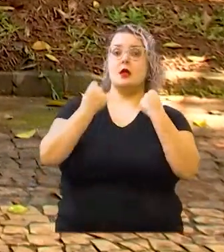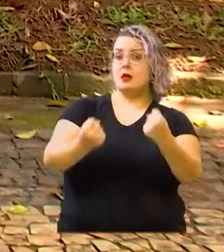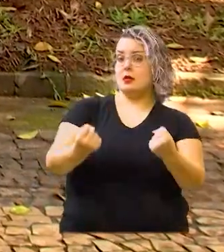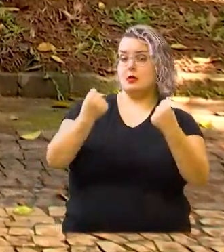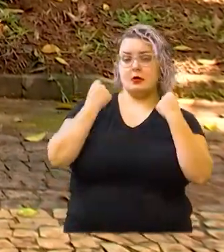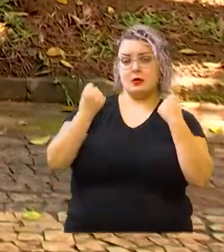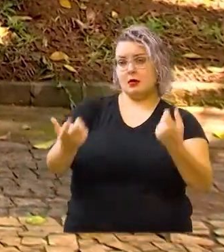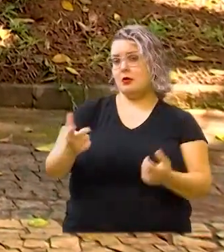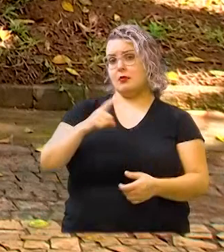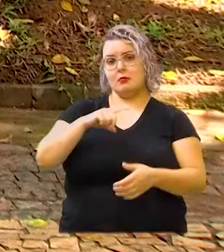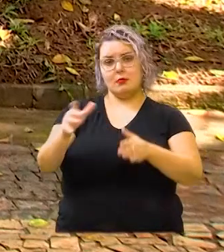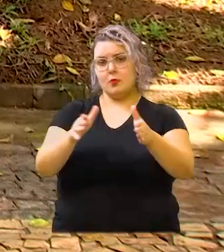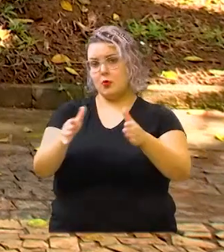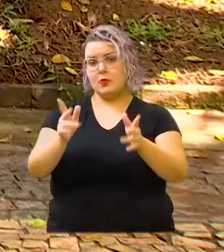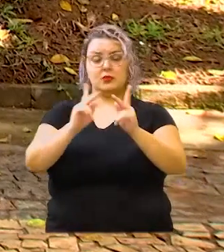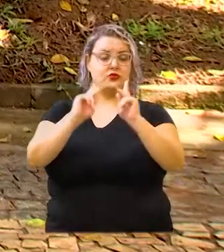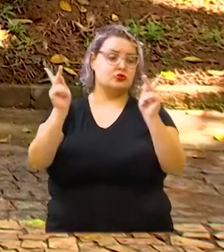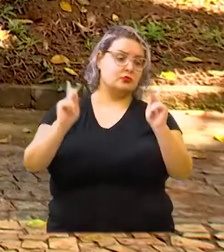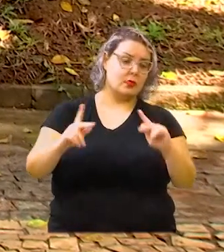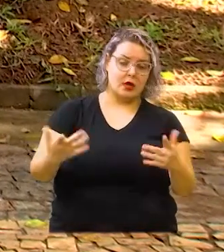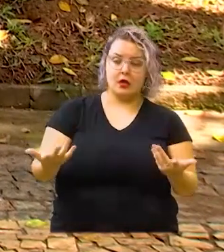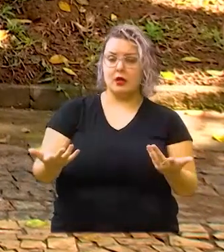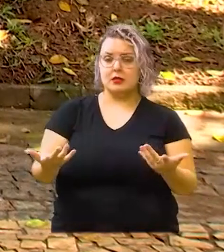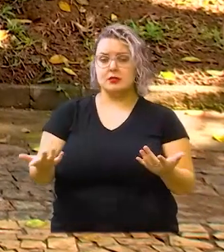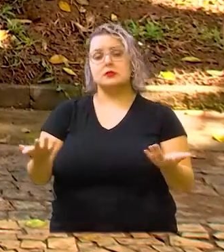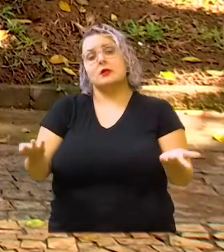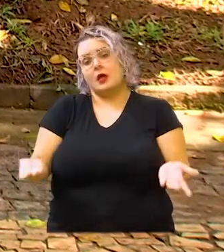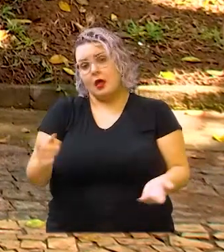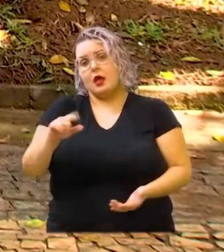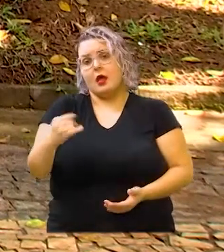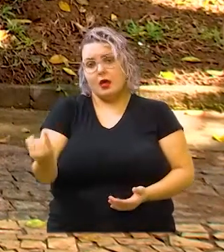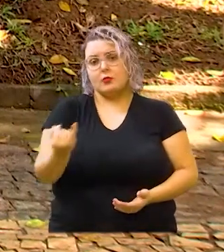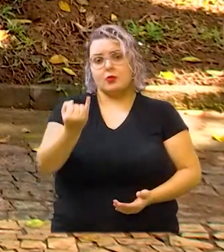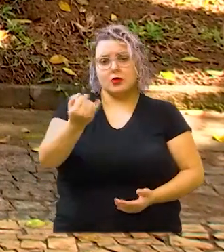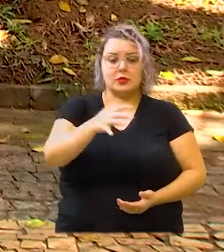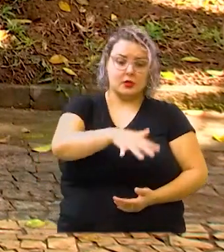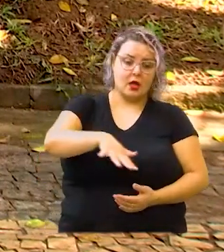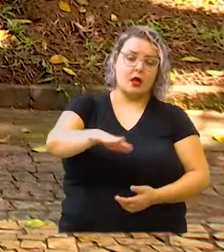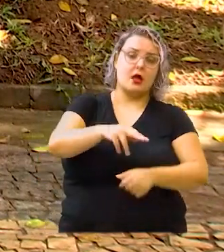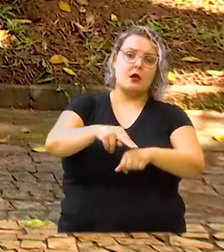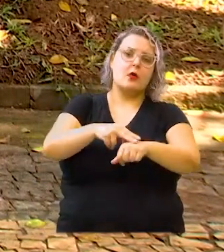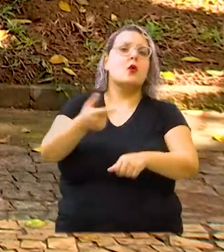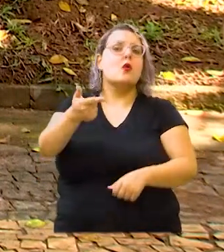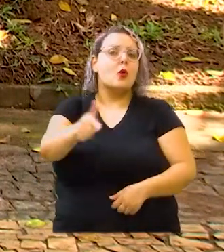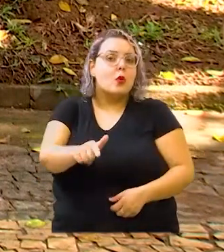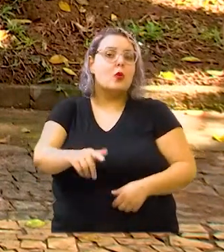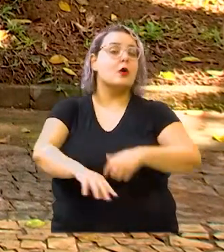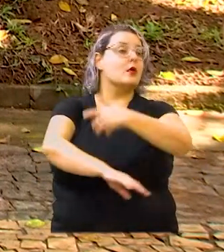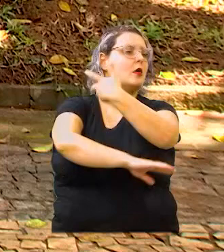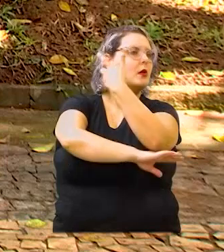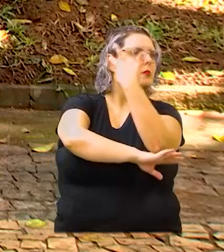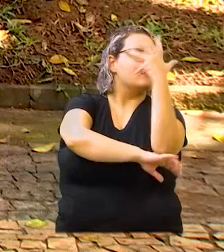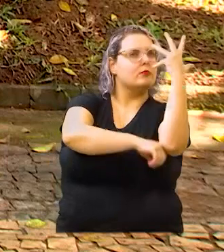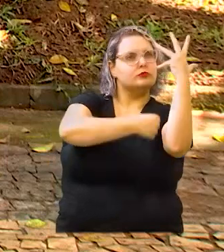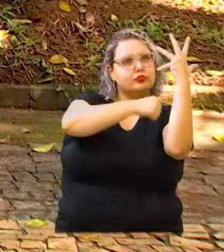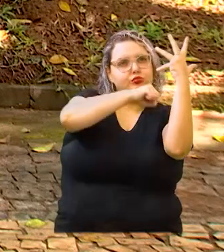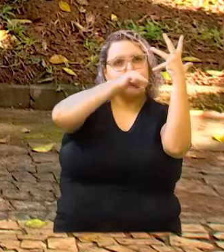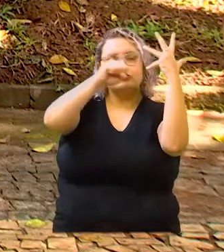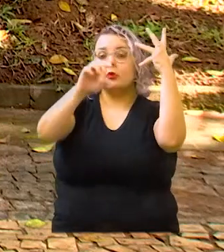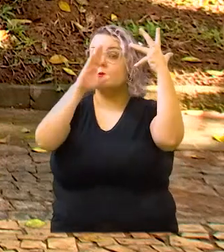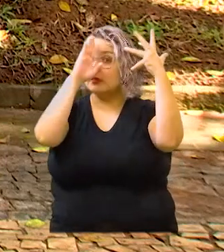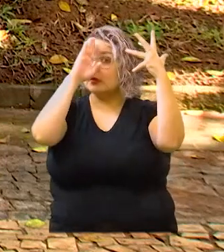física, para ter momentos de paz. Então isso é muito interessante. A área verde precisa se manter. As árvores